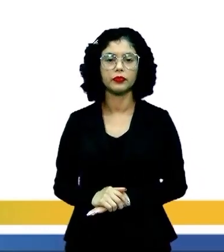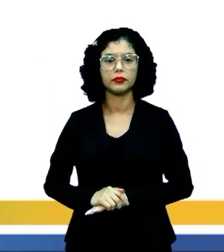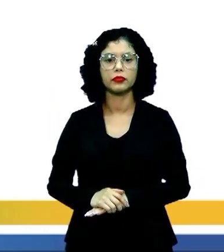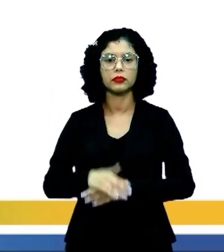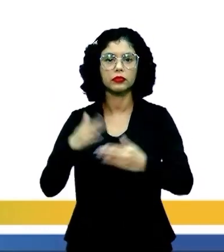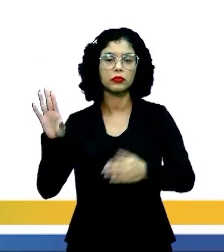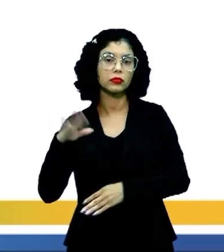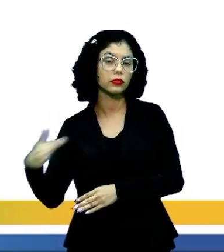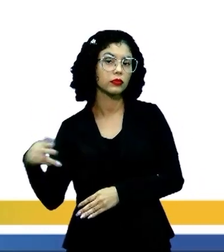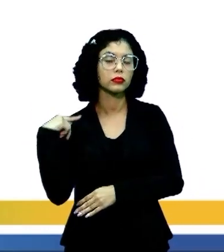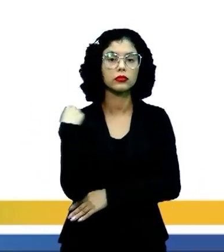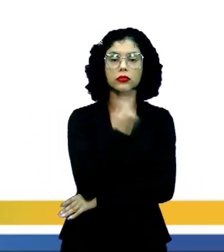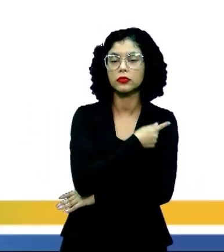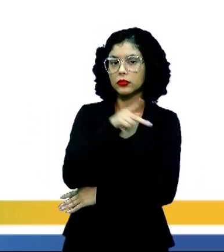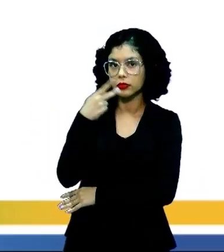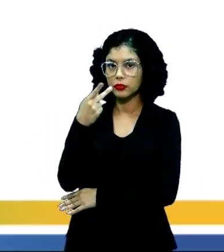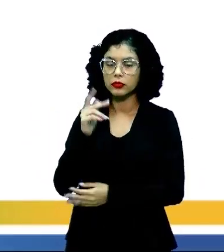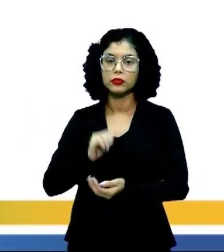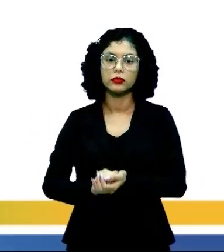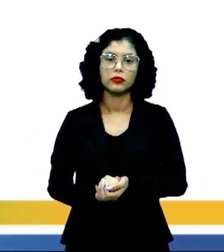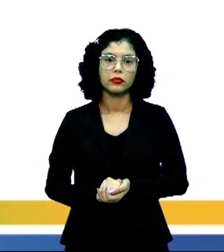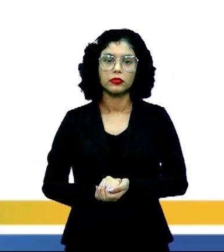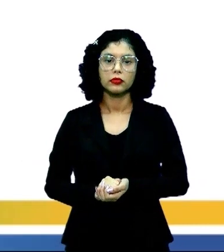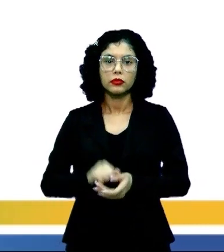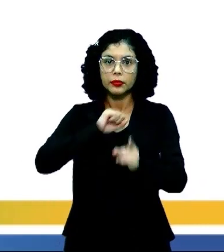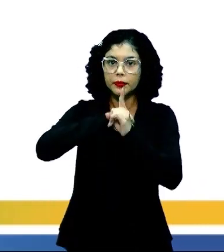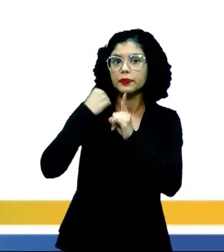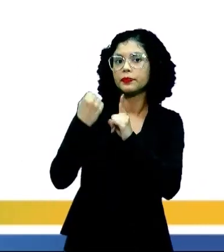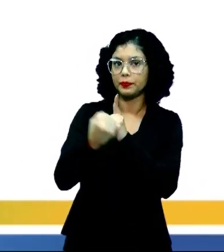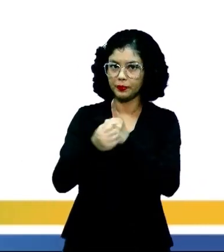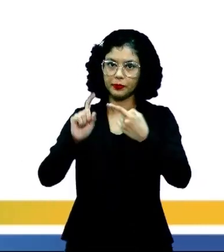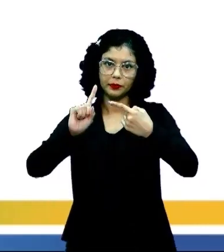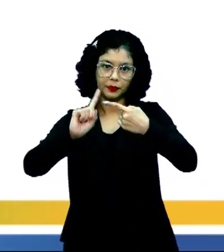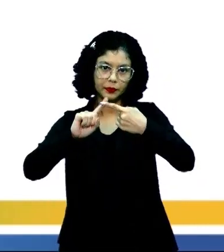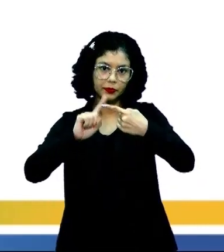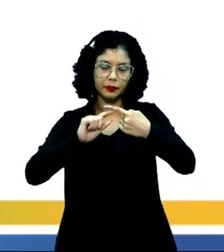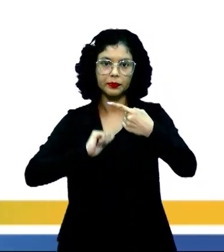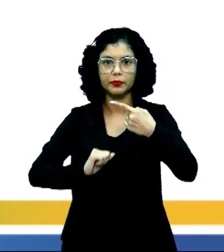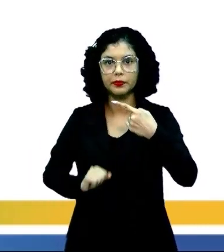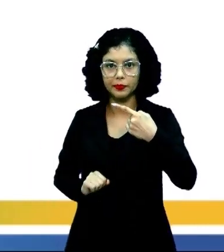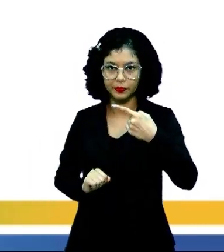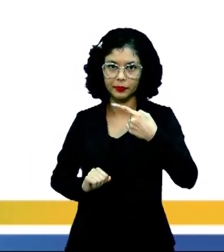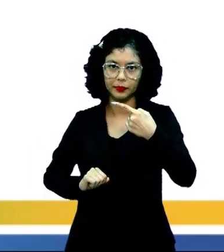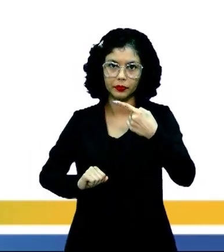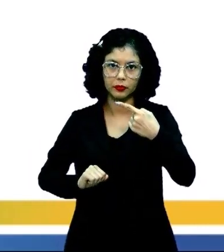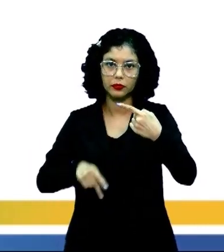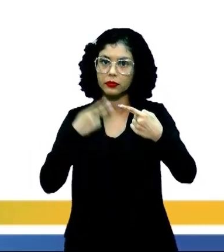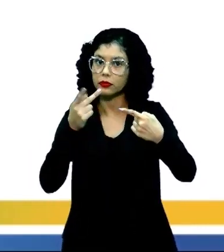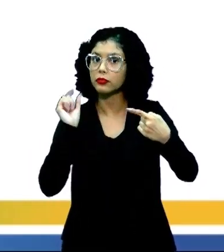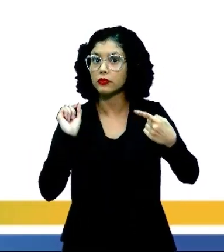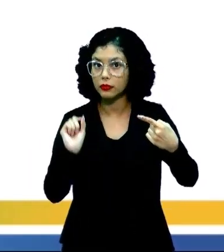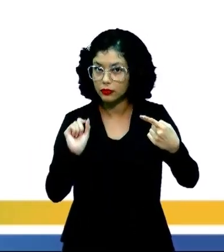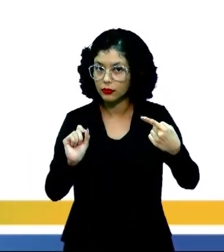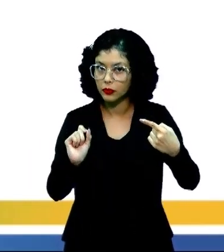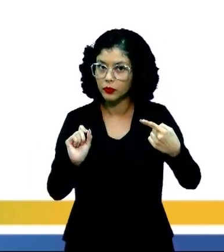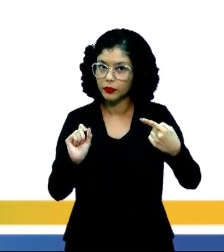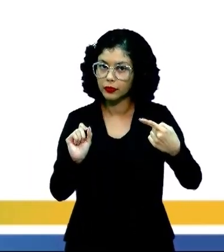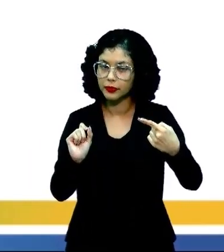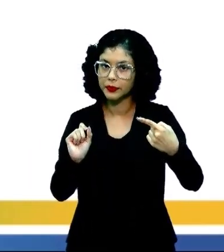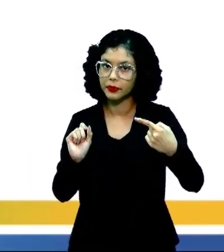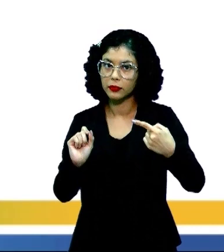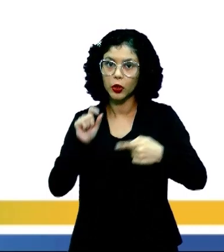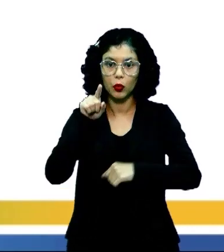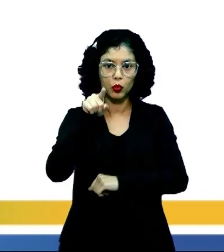Quando nós falamos de caráter social, nós estamos falando